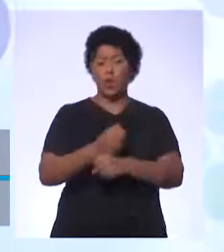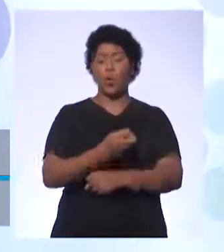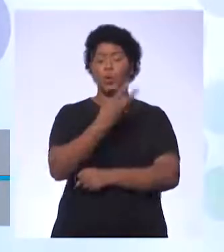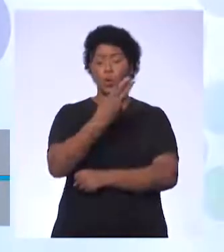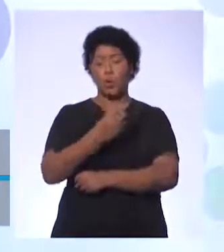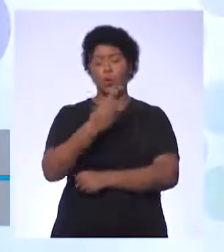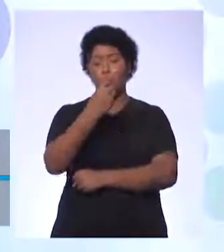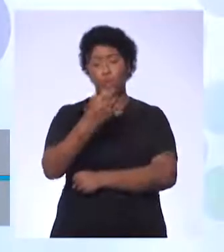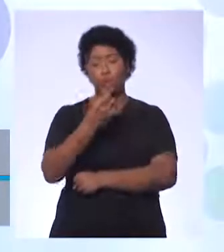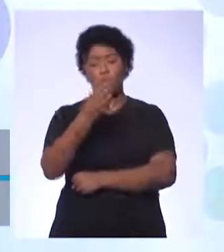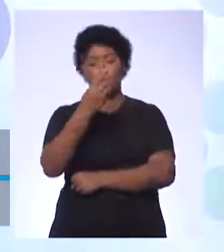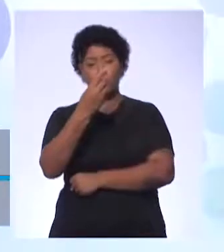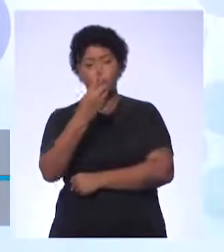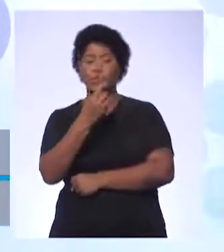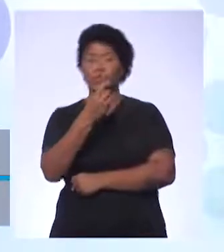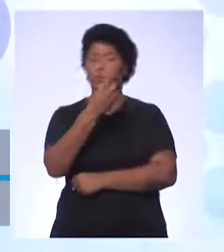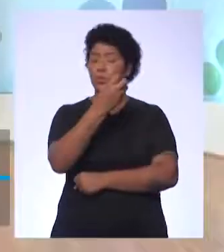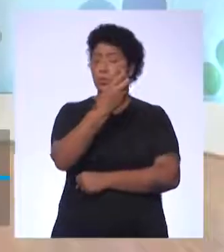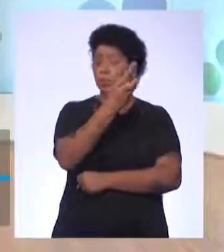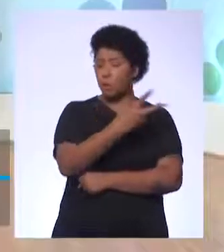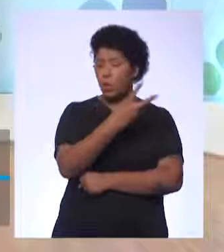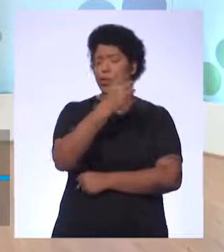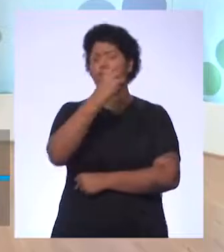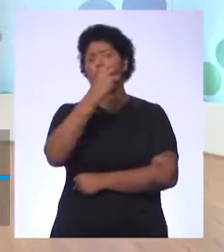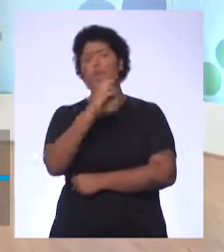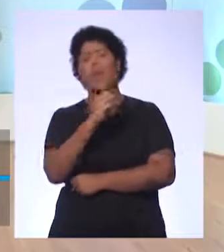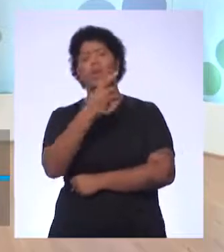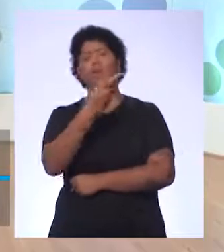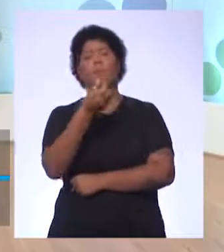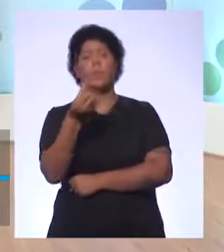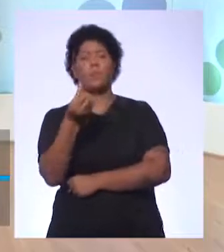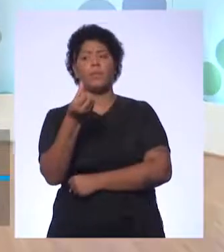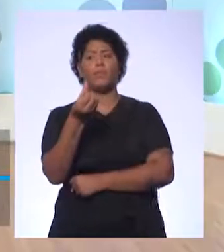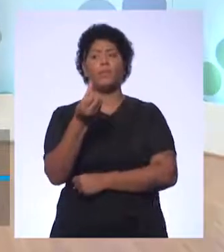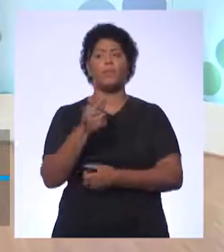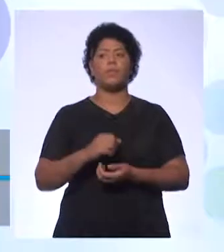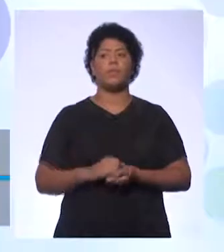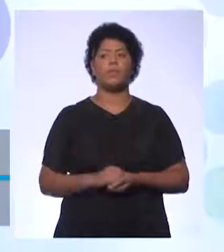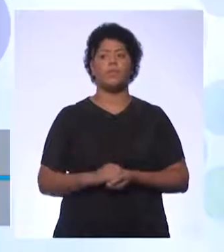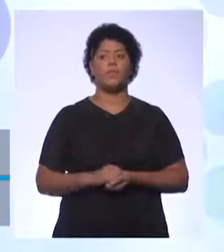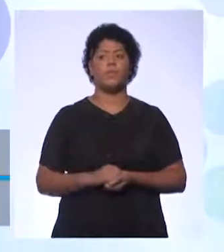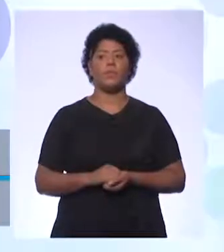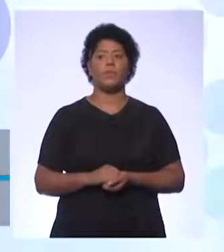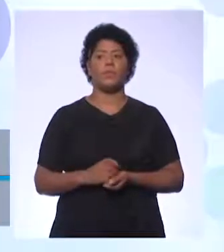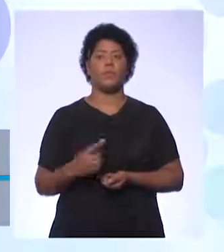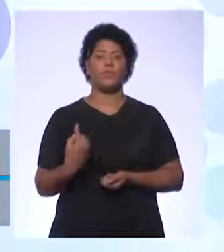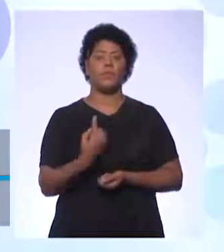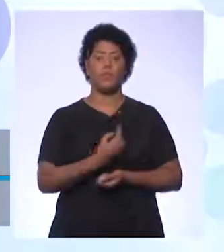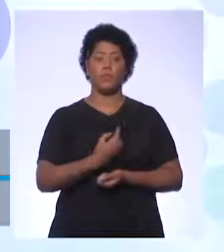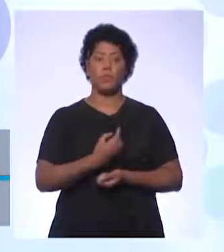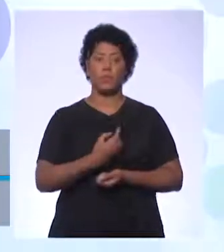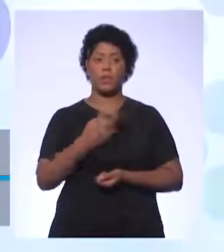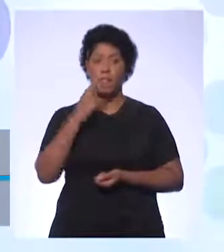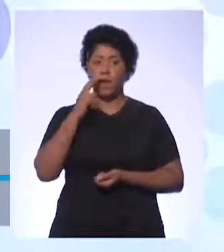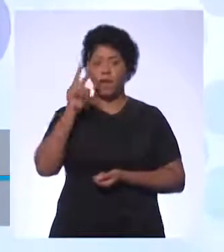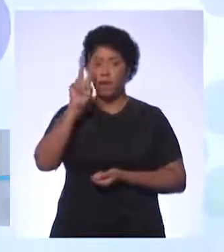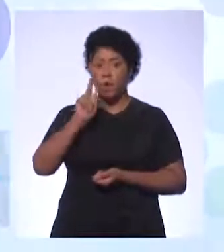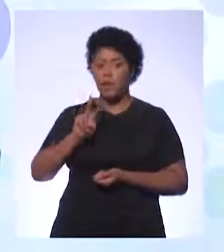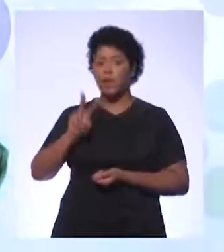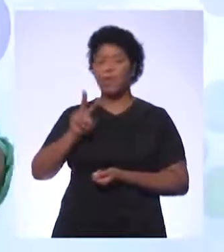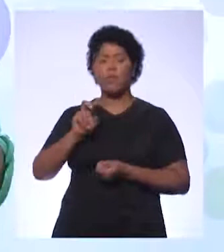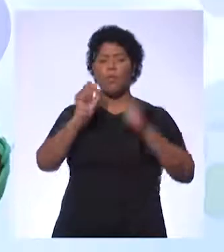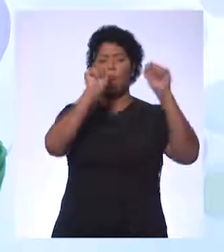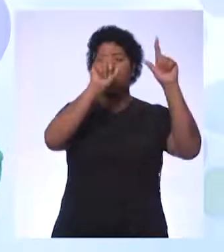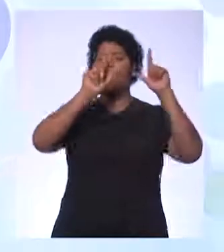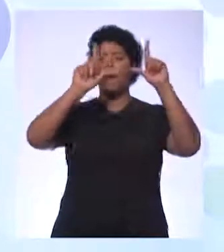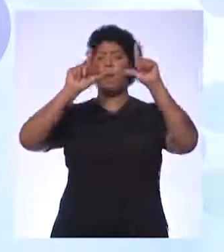né, quando foi comemorado 400 anos, então, do contexto aí. E nós vimos, então, que teve uma amostra de